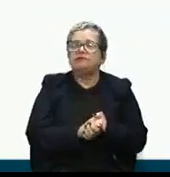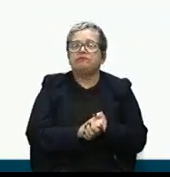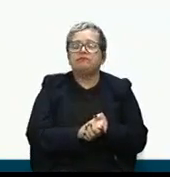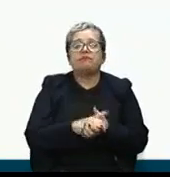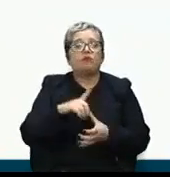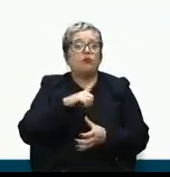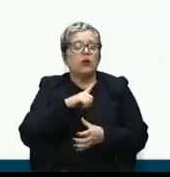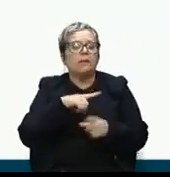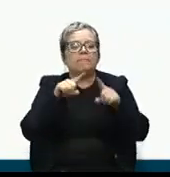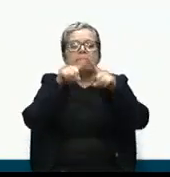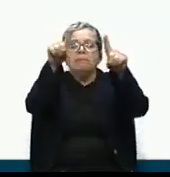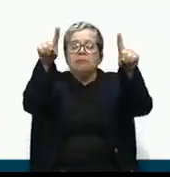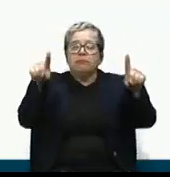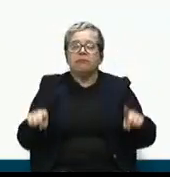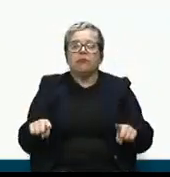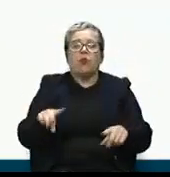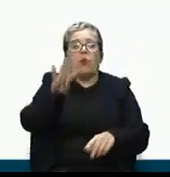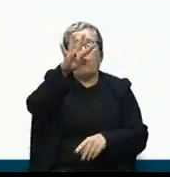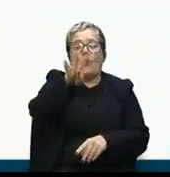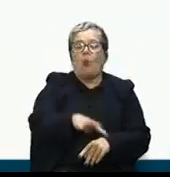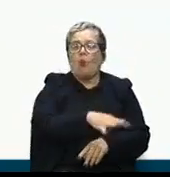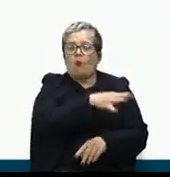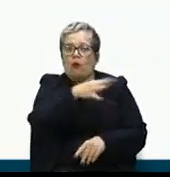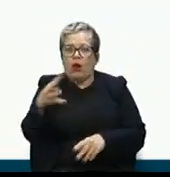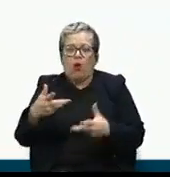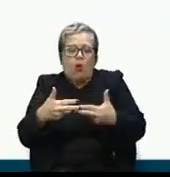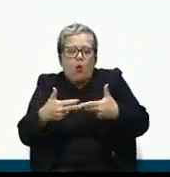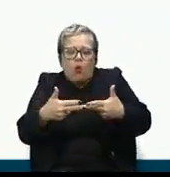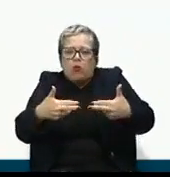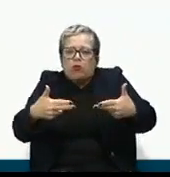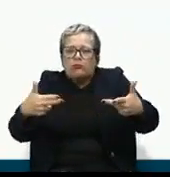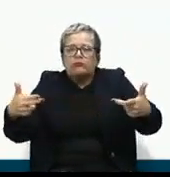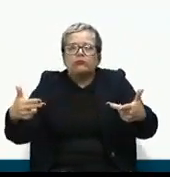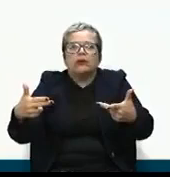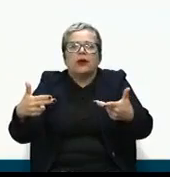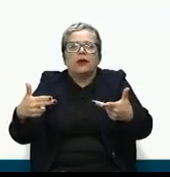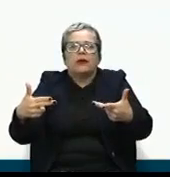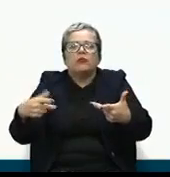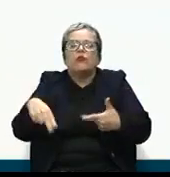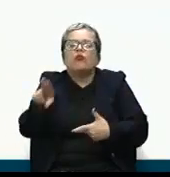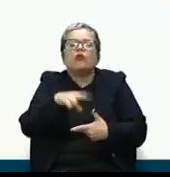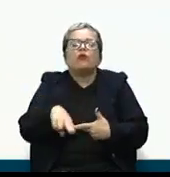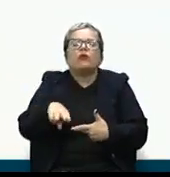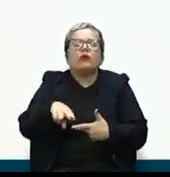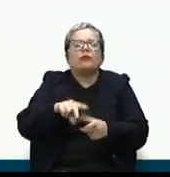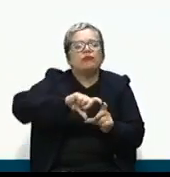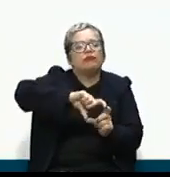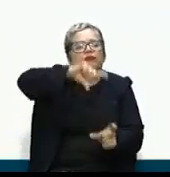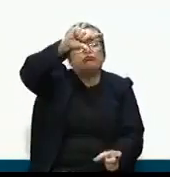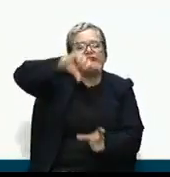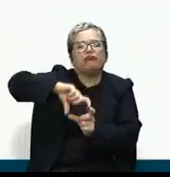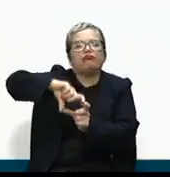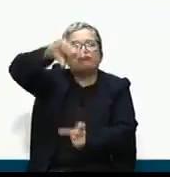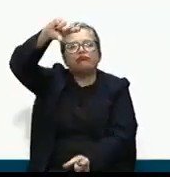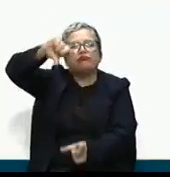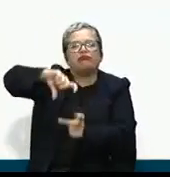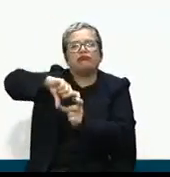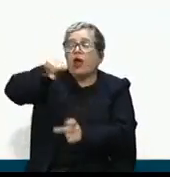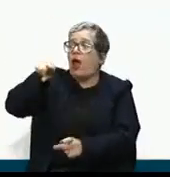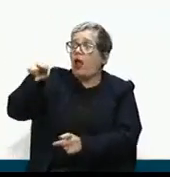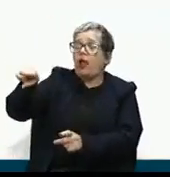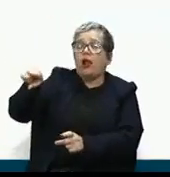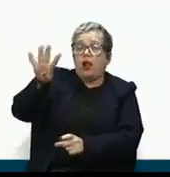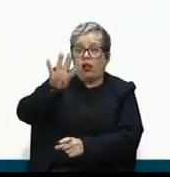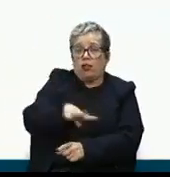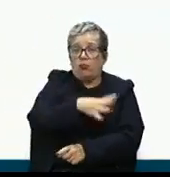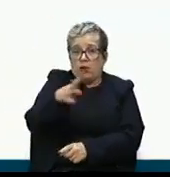matriz uma tabela de elementos dispostos em linha e em colunas. Então, naquela tabela